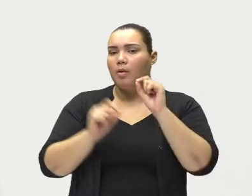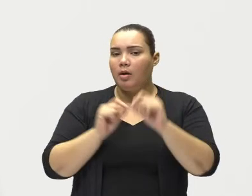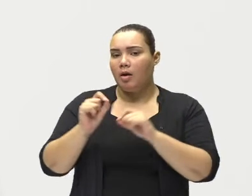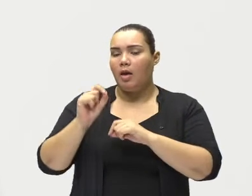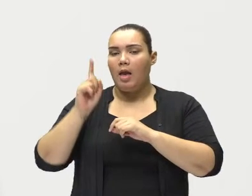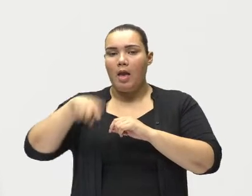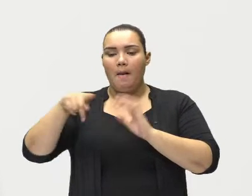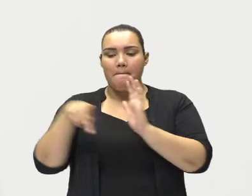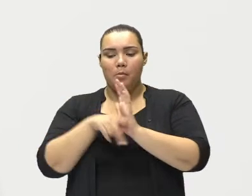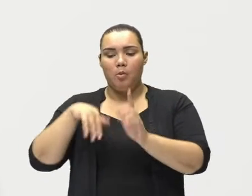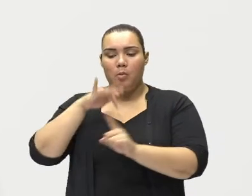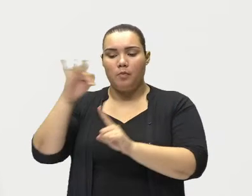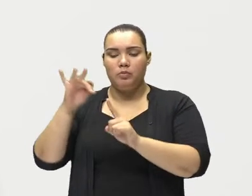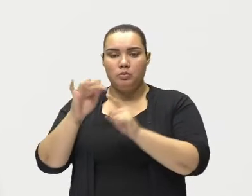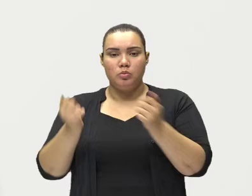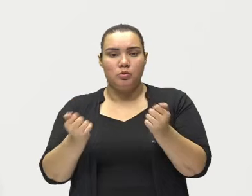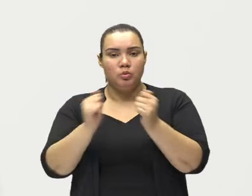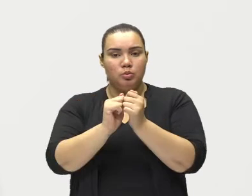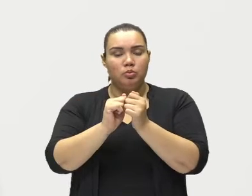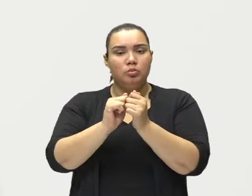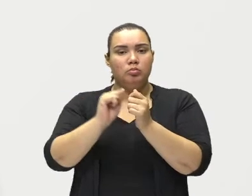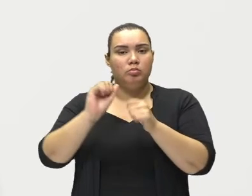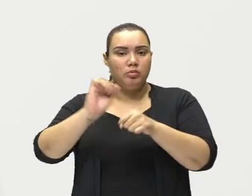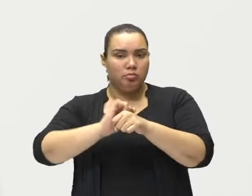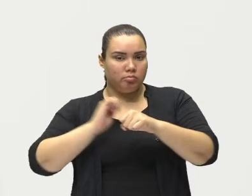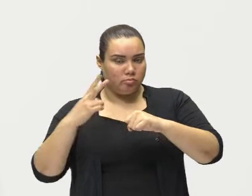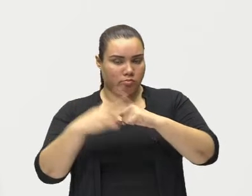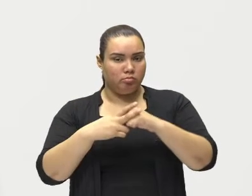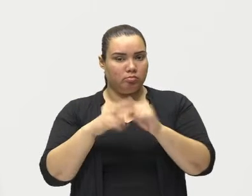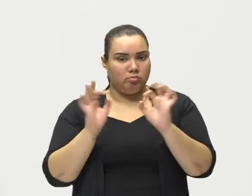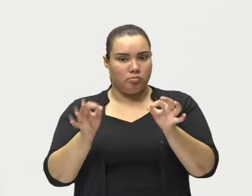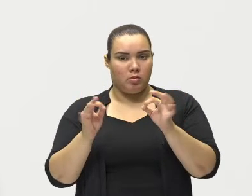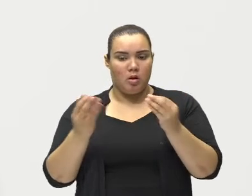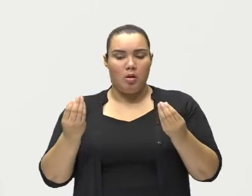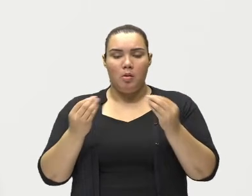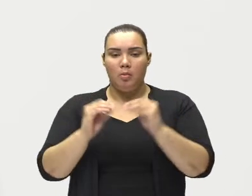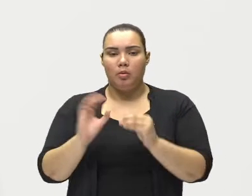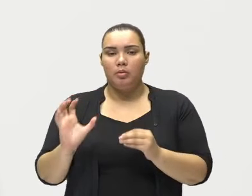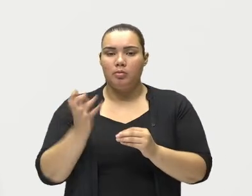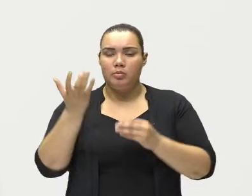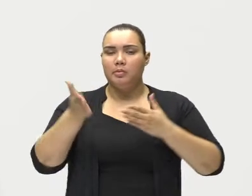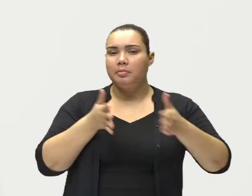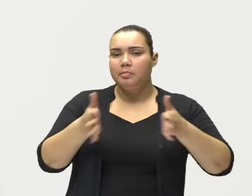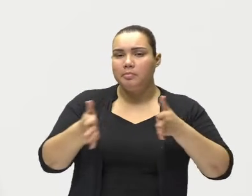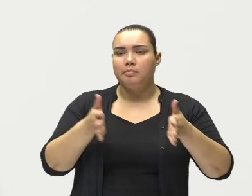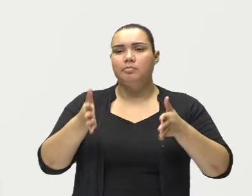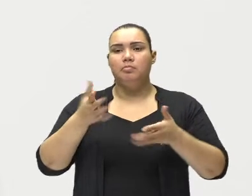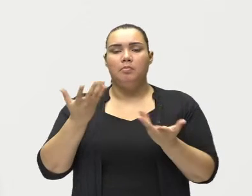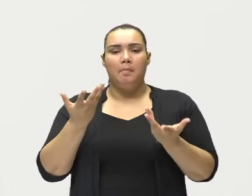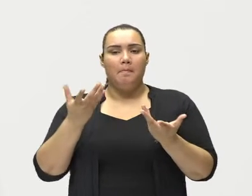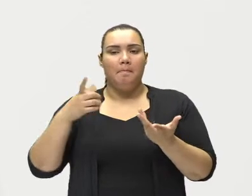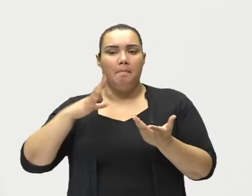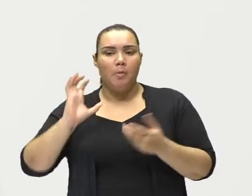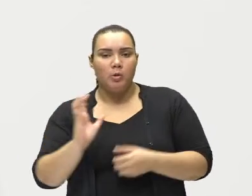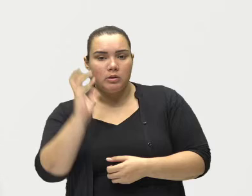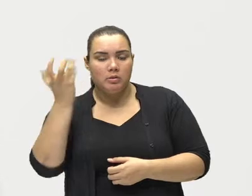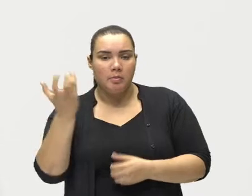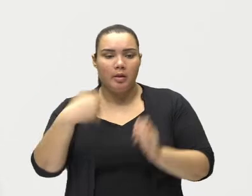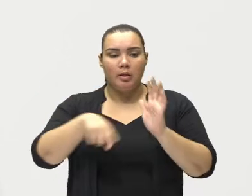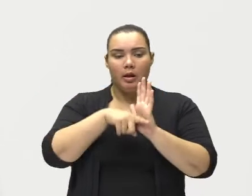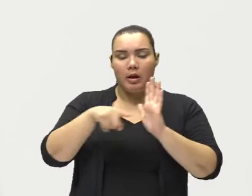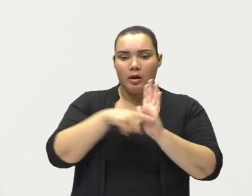Do adjunto adverbial. Ele vai acrescentar uma circunstância de tempo, de modo, de negação,